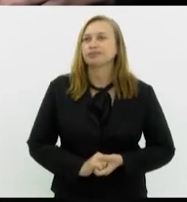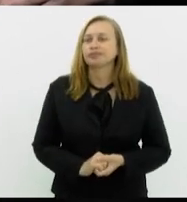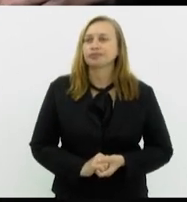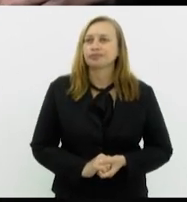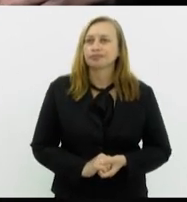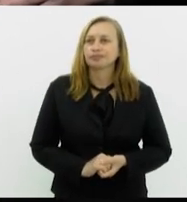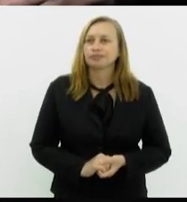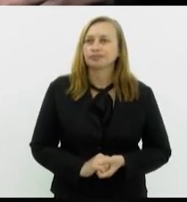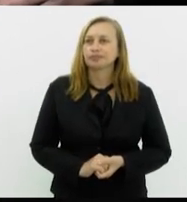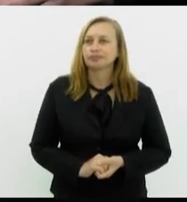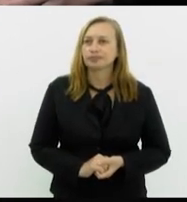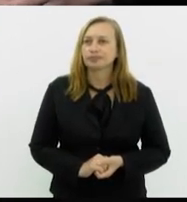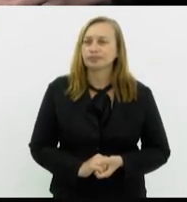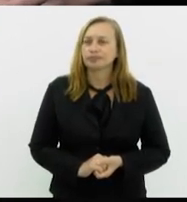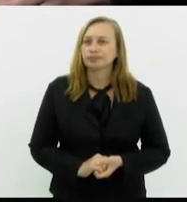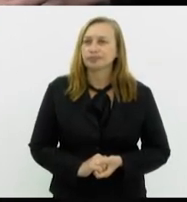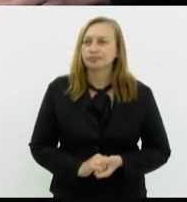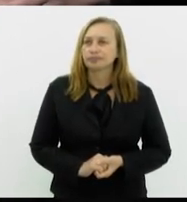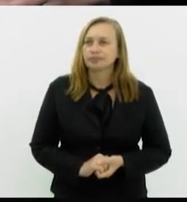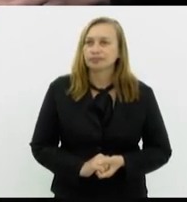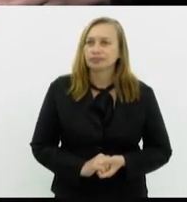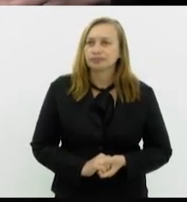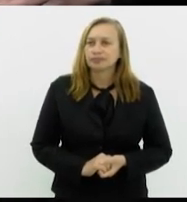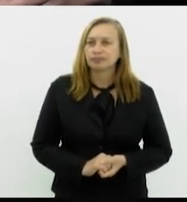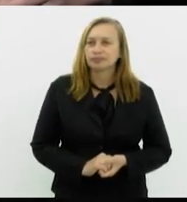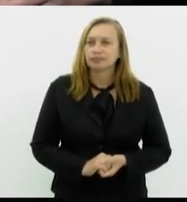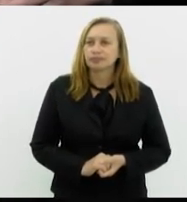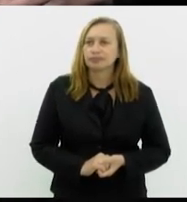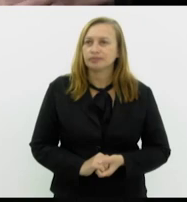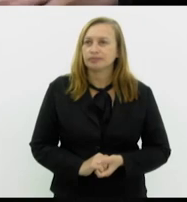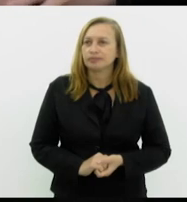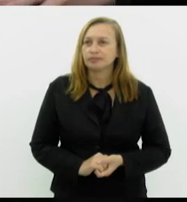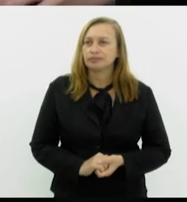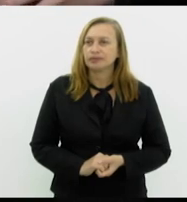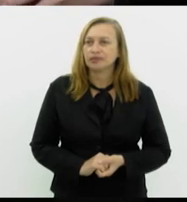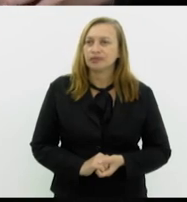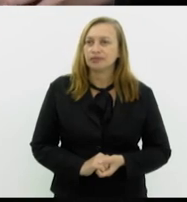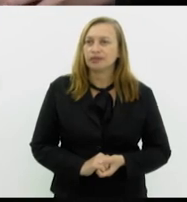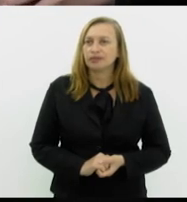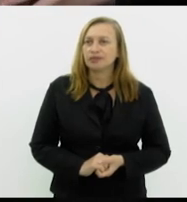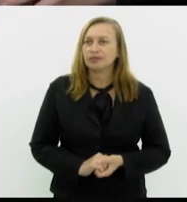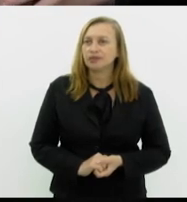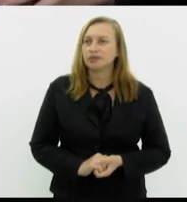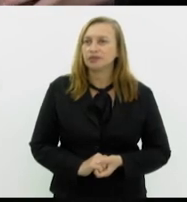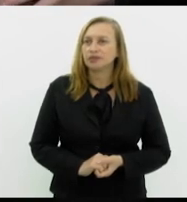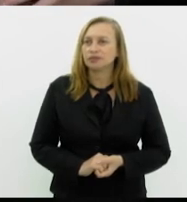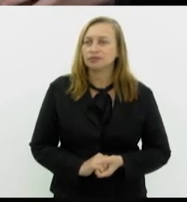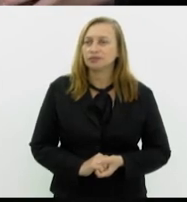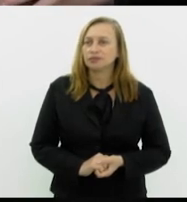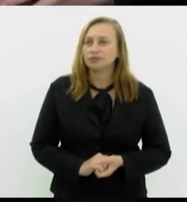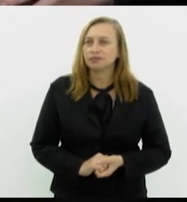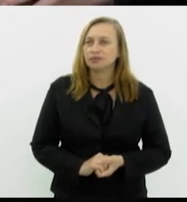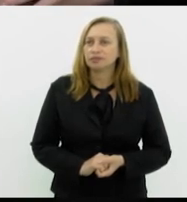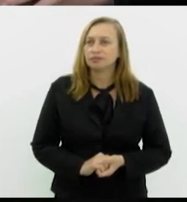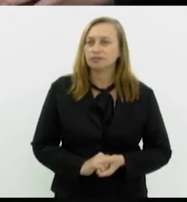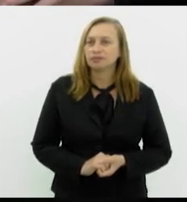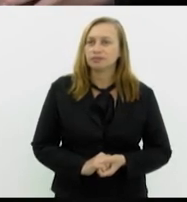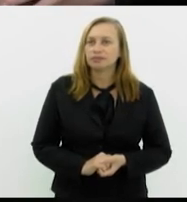geopolitically like Brazil. We pursue an independent foreign policy. That means we are friend